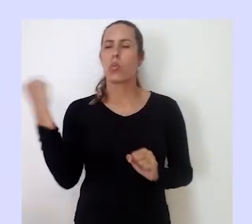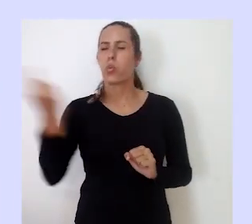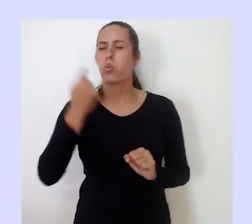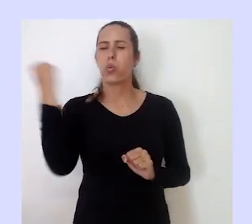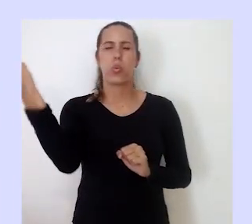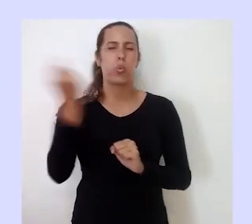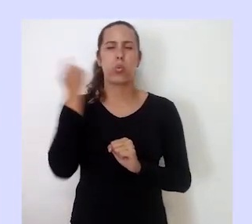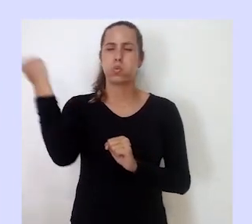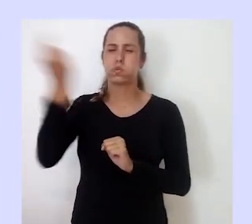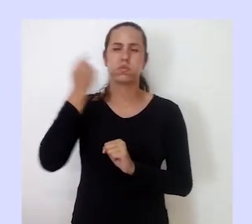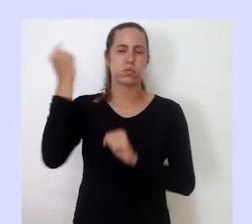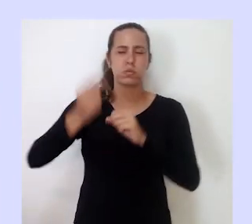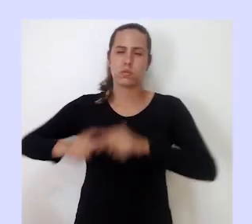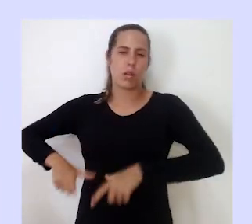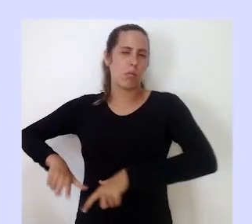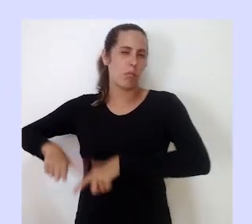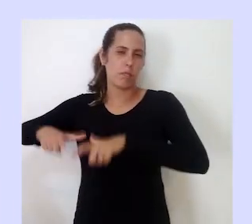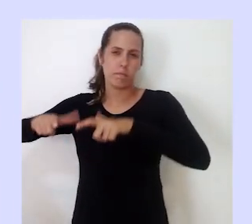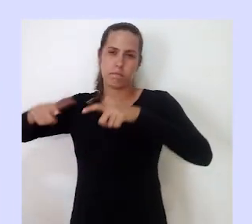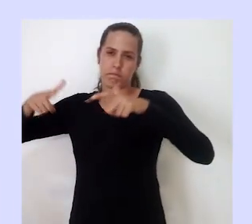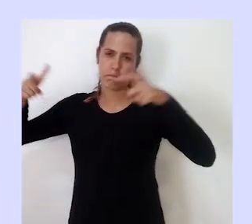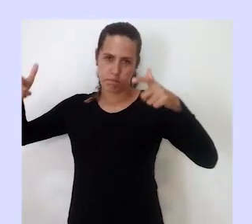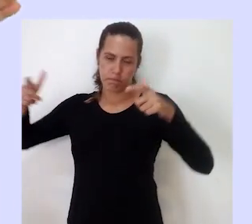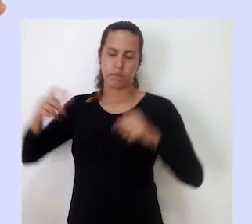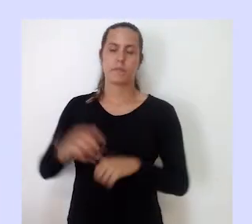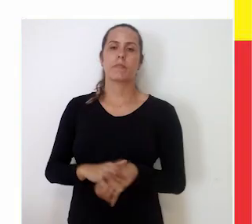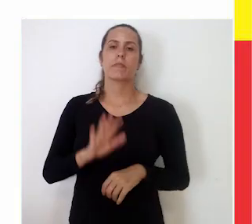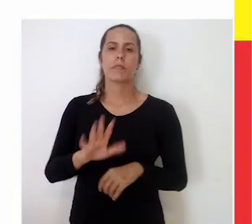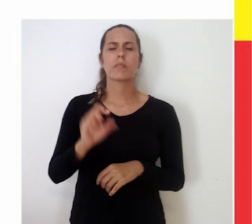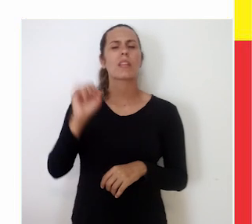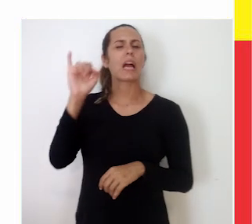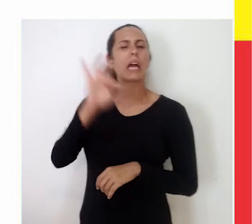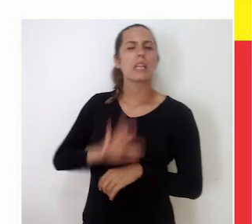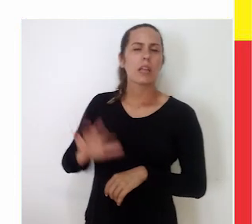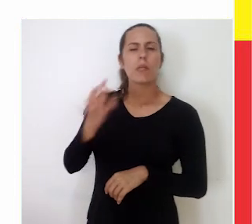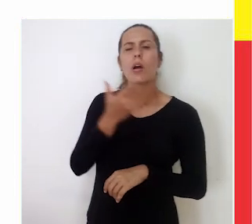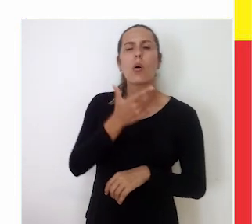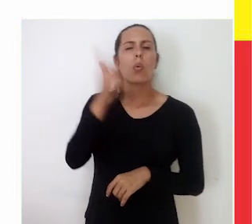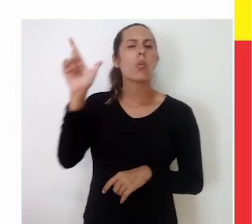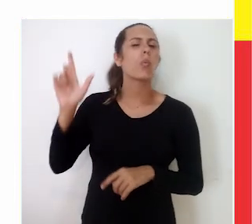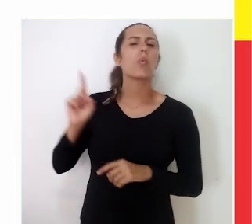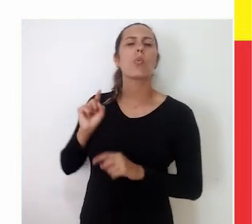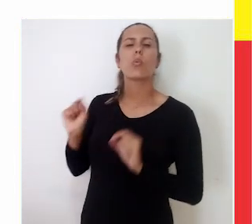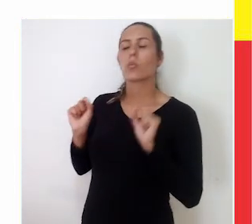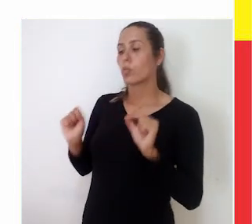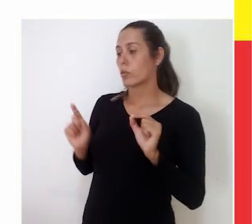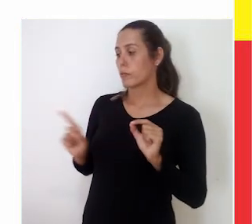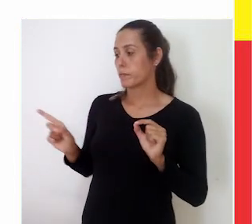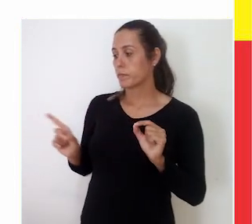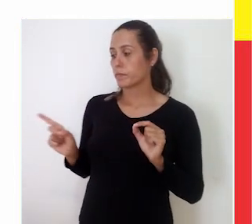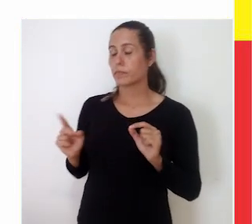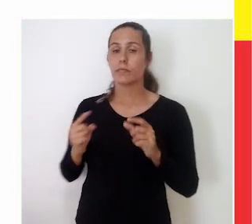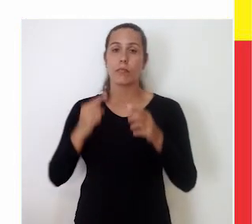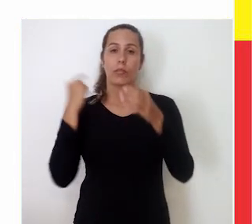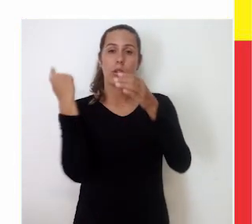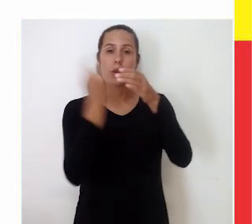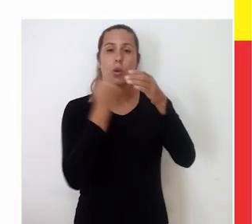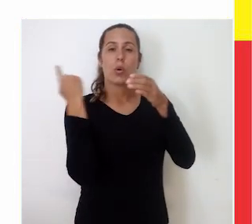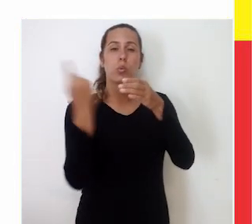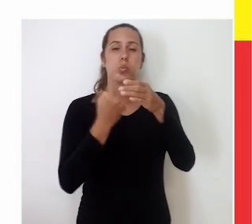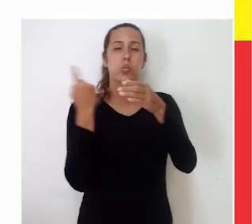eu tenho na imagem uma diferença, que já é outro fenômeno natural, que são os